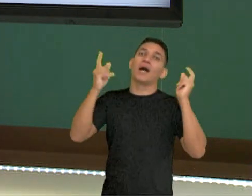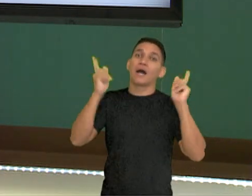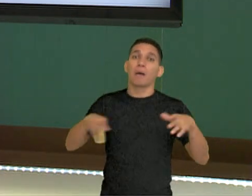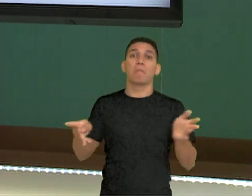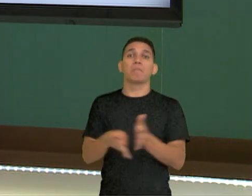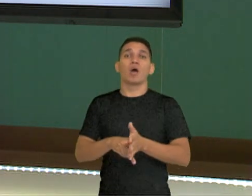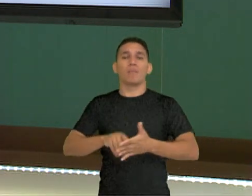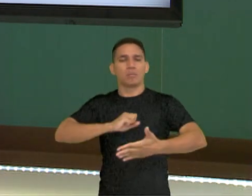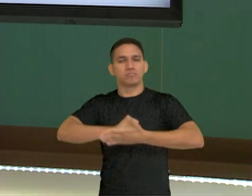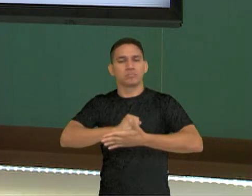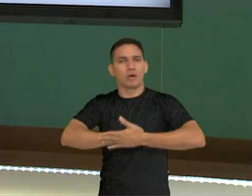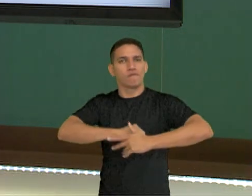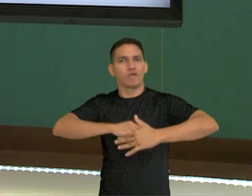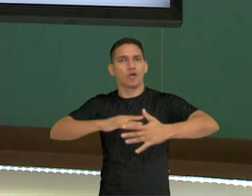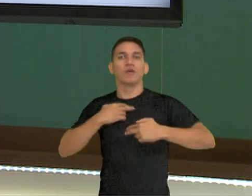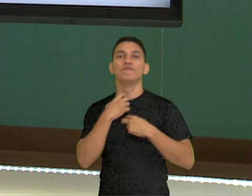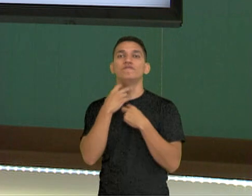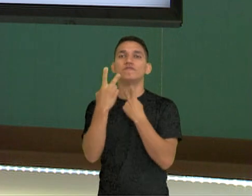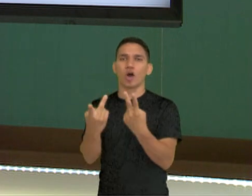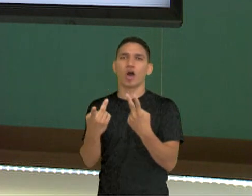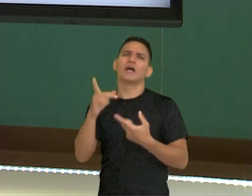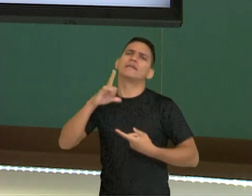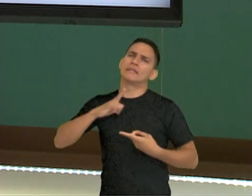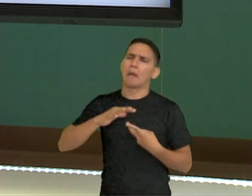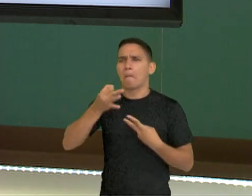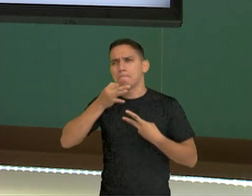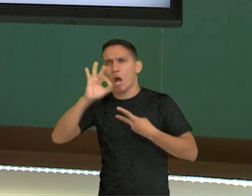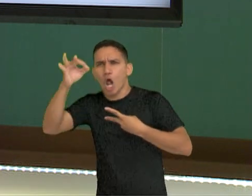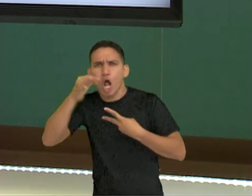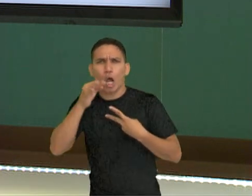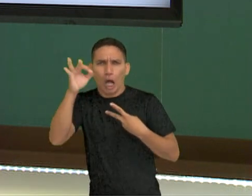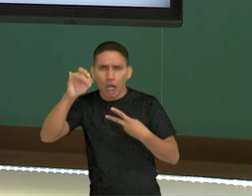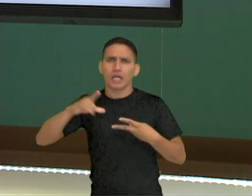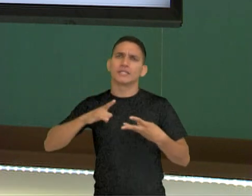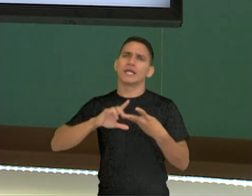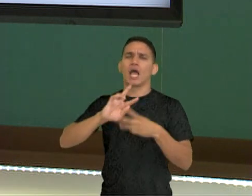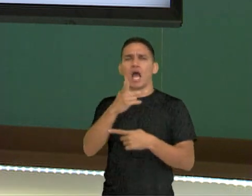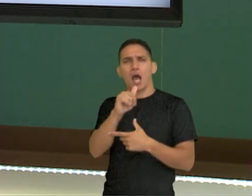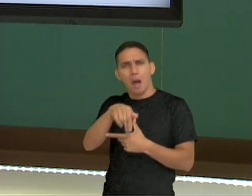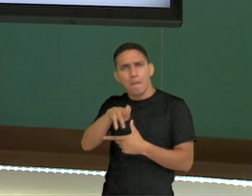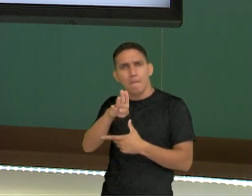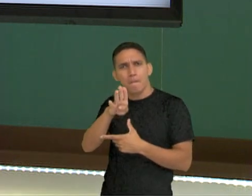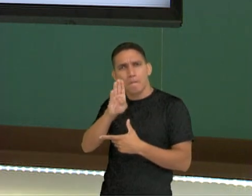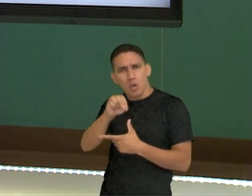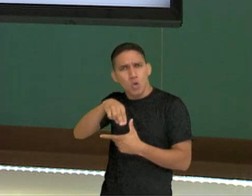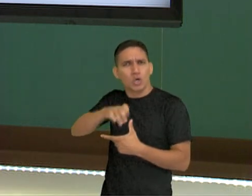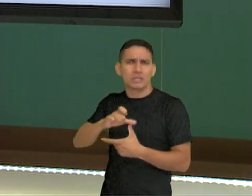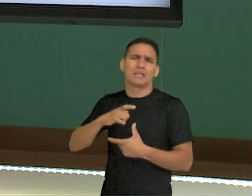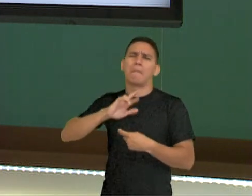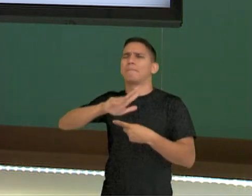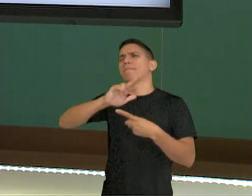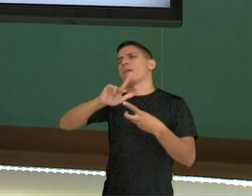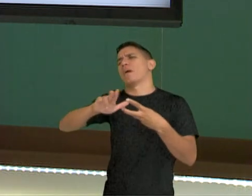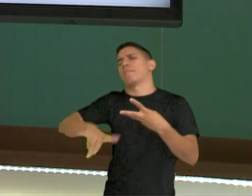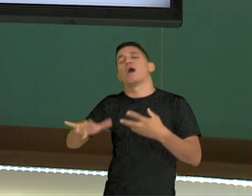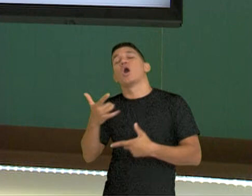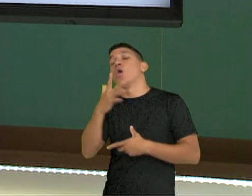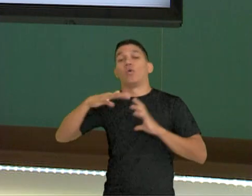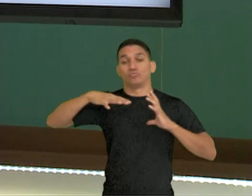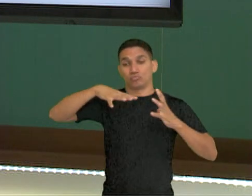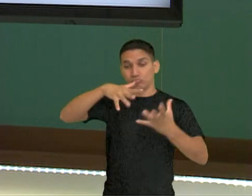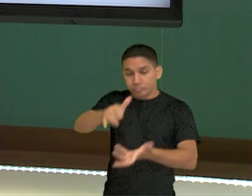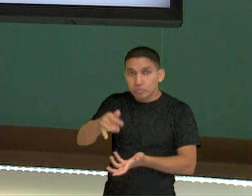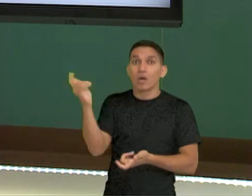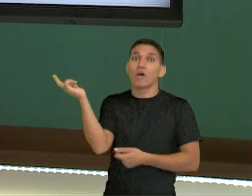vocal então não esqueça Pit Box amboni Stephen tem um monte de gente no mundo